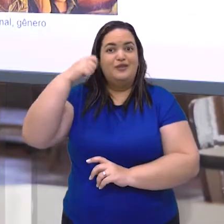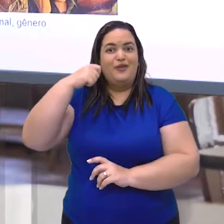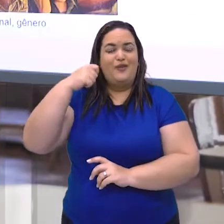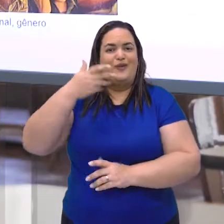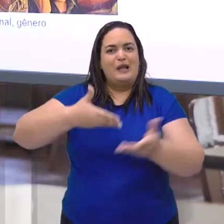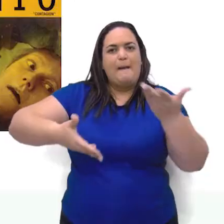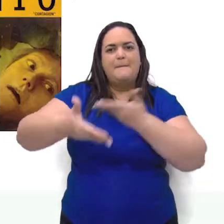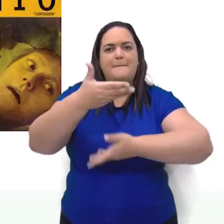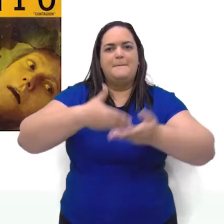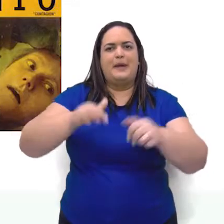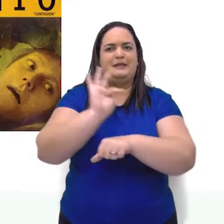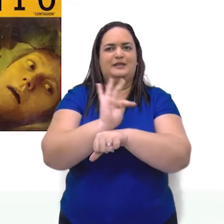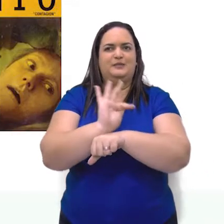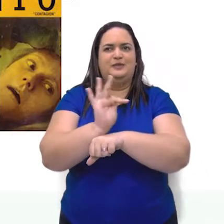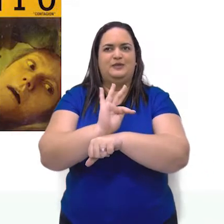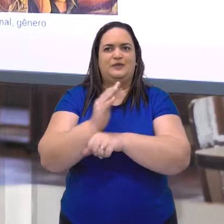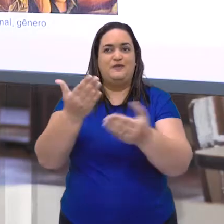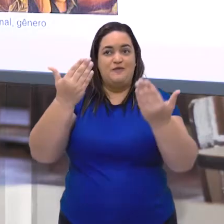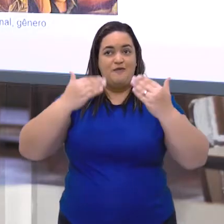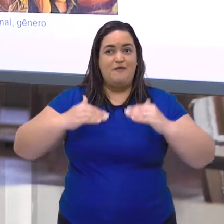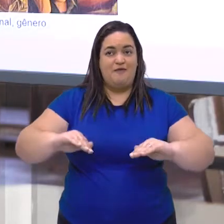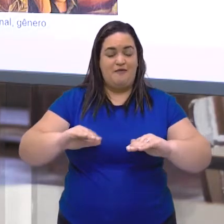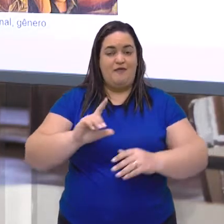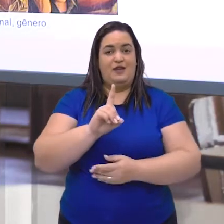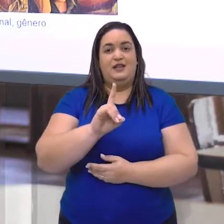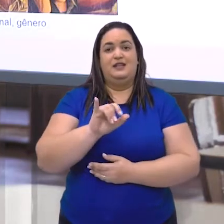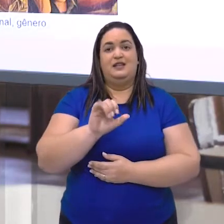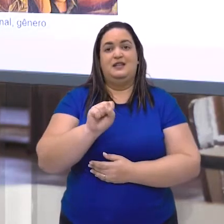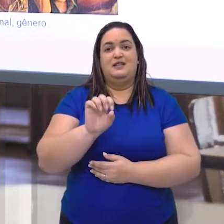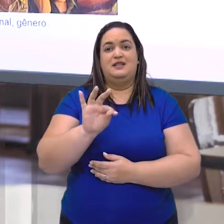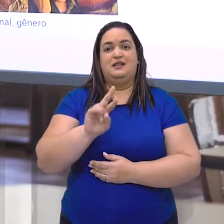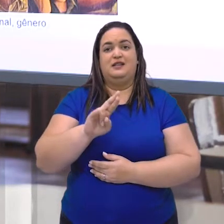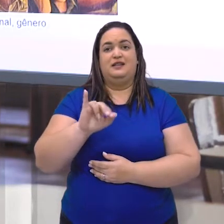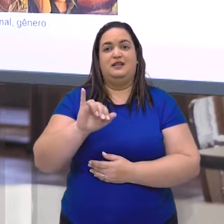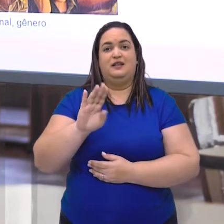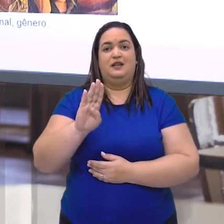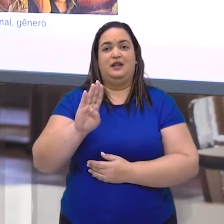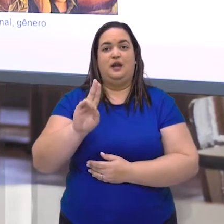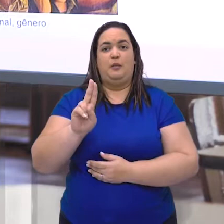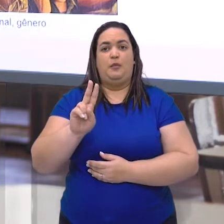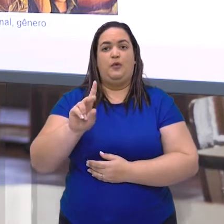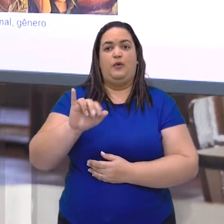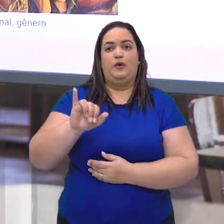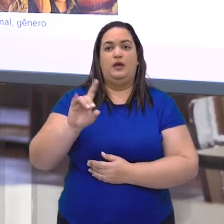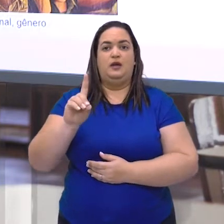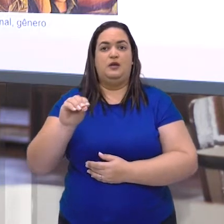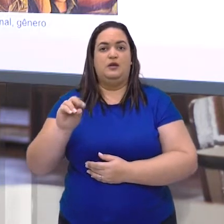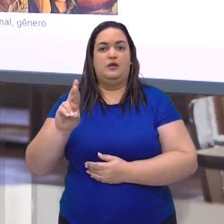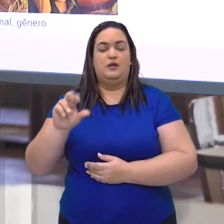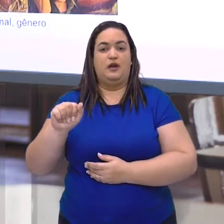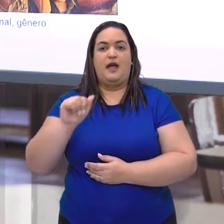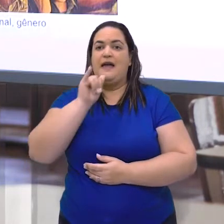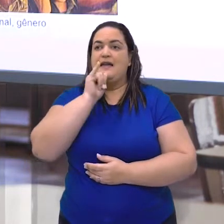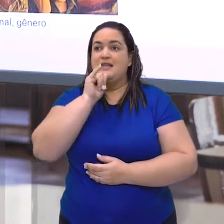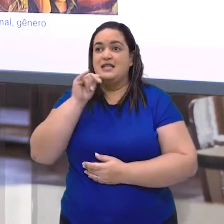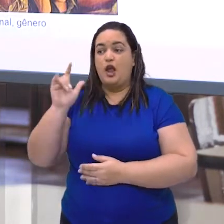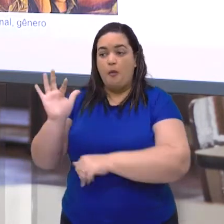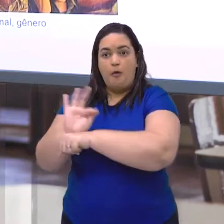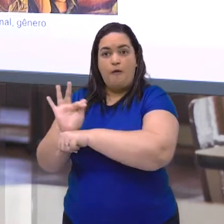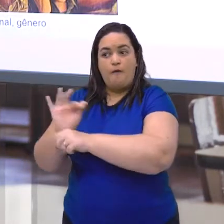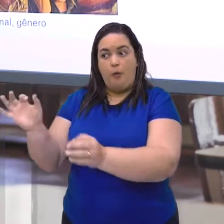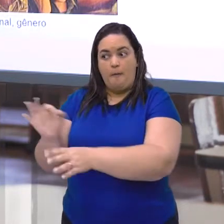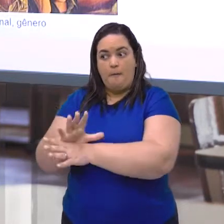filme. A distribuidora, que é a que fornece o filme para os cinemas, no caso aqui é a